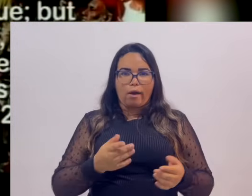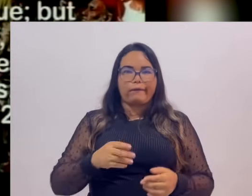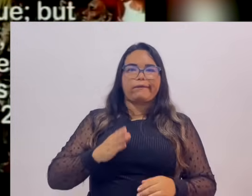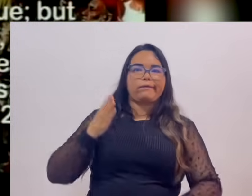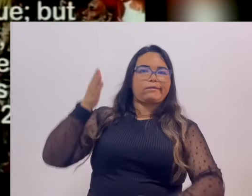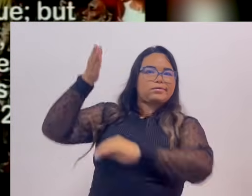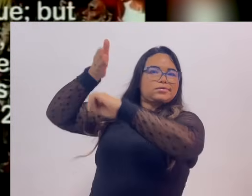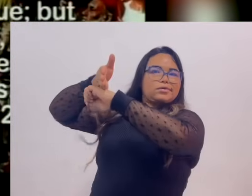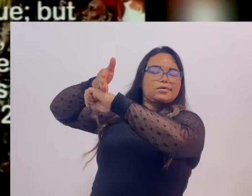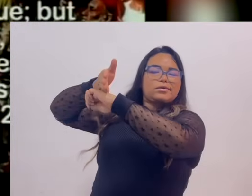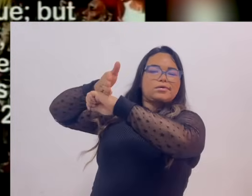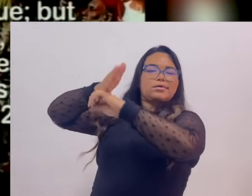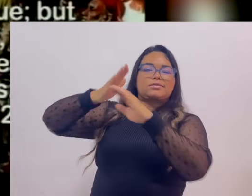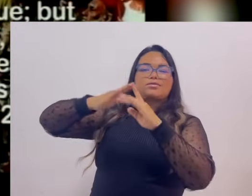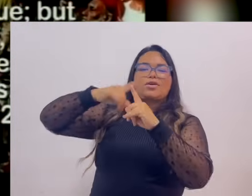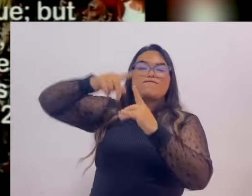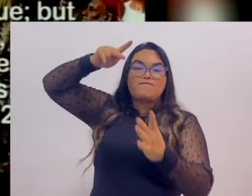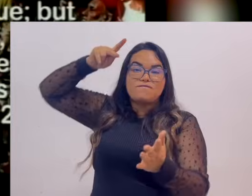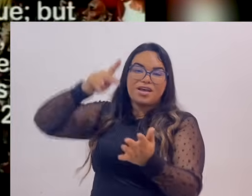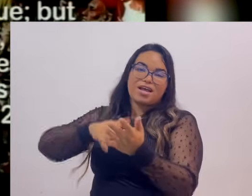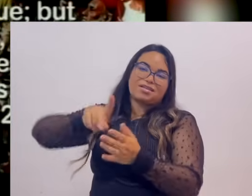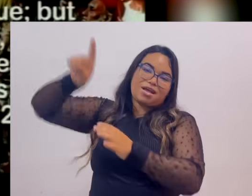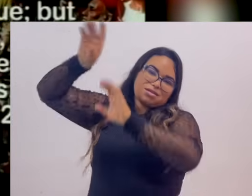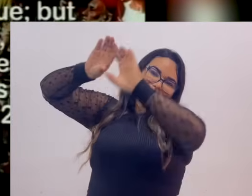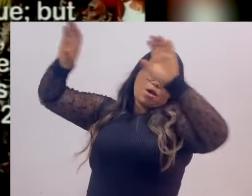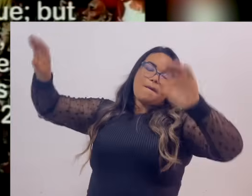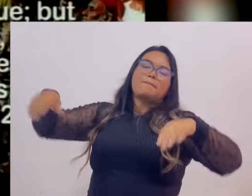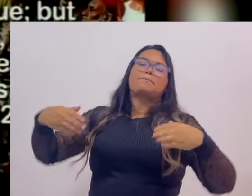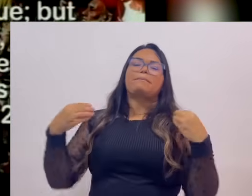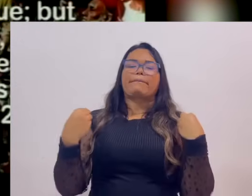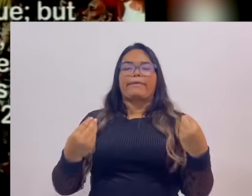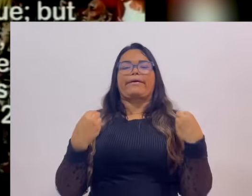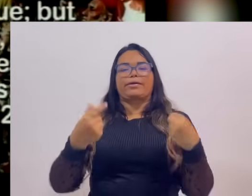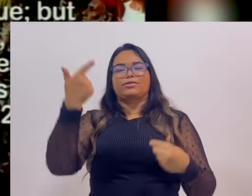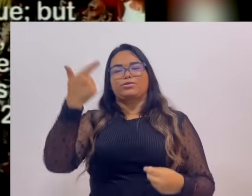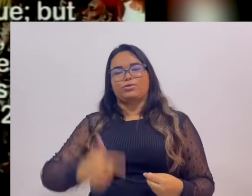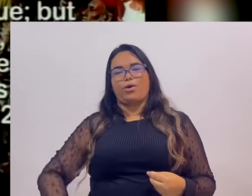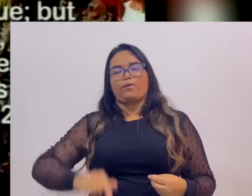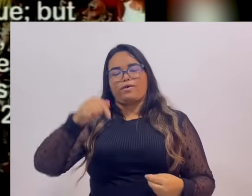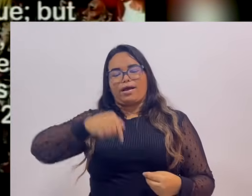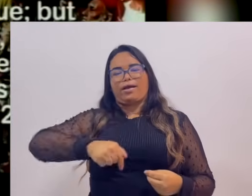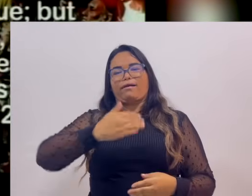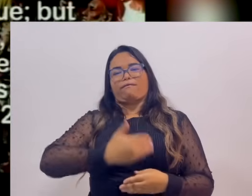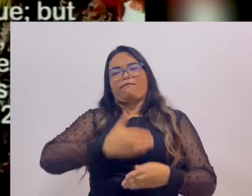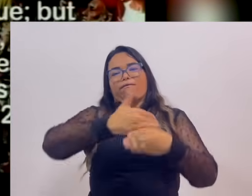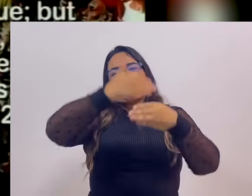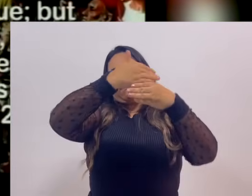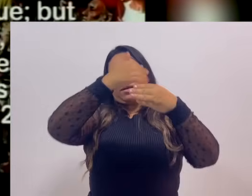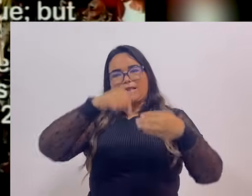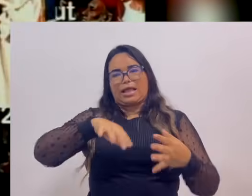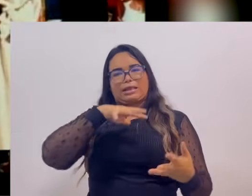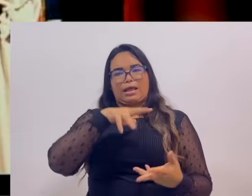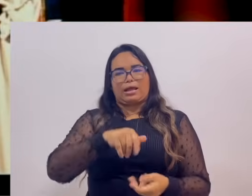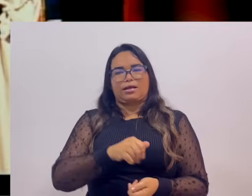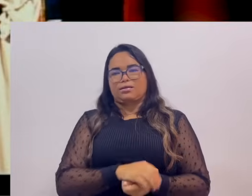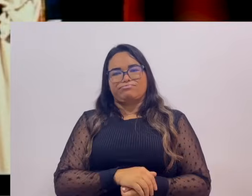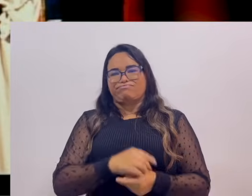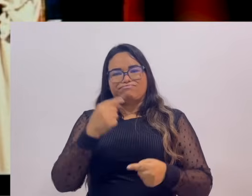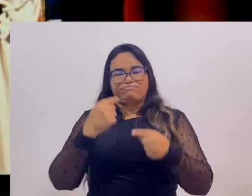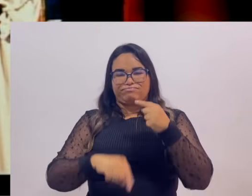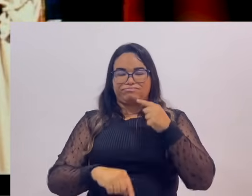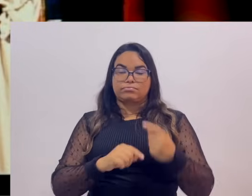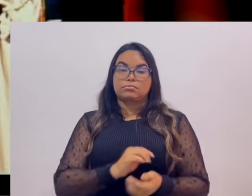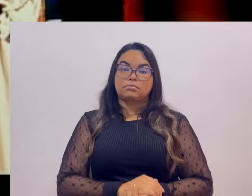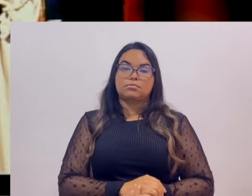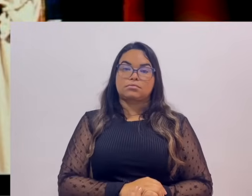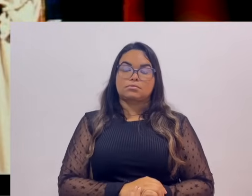feito por mãos figura do verdadeiro mas no próprio céu para que vamos construir um na terra se já há outro no céu para